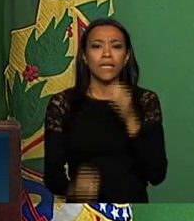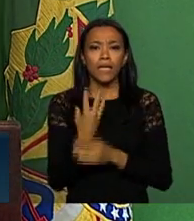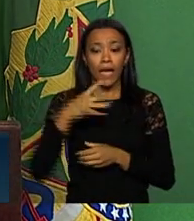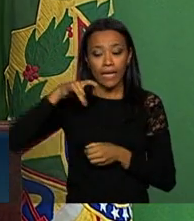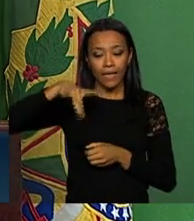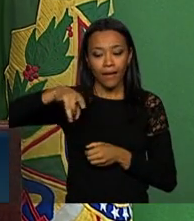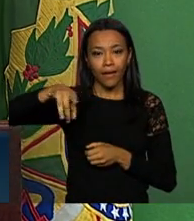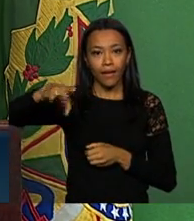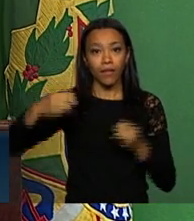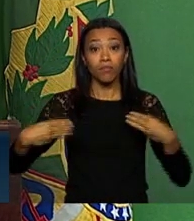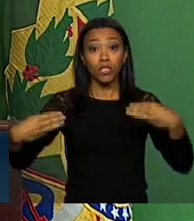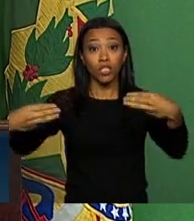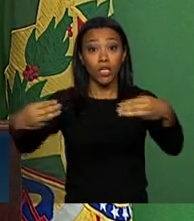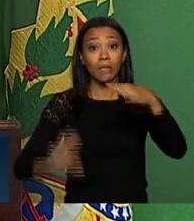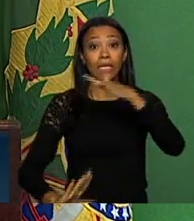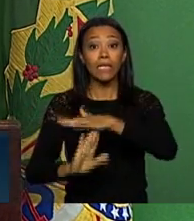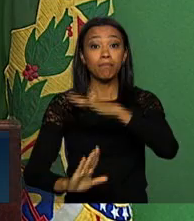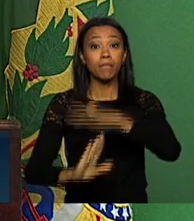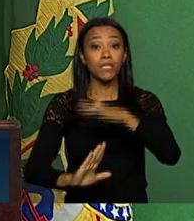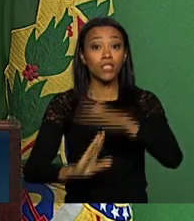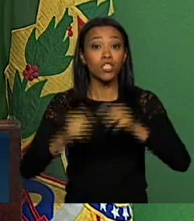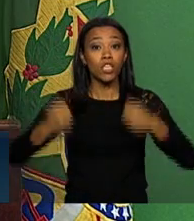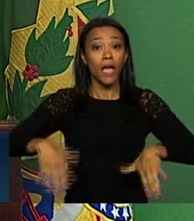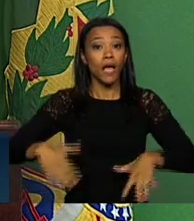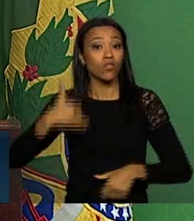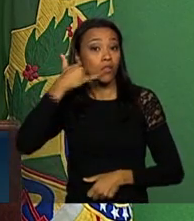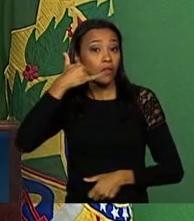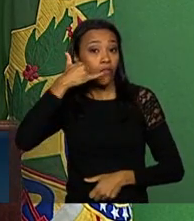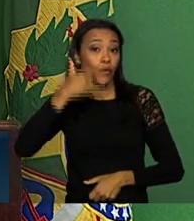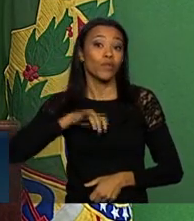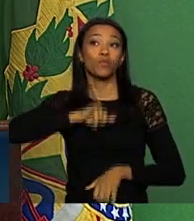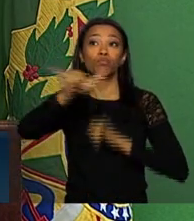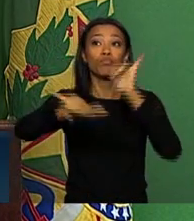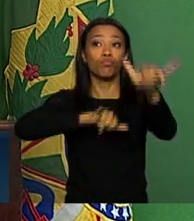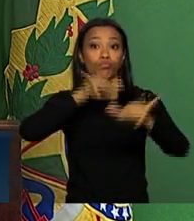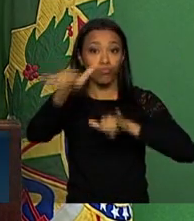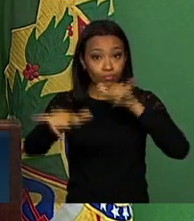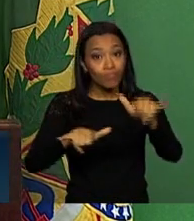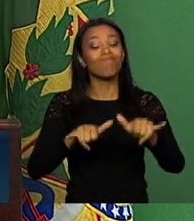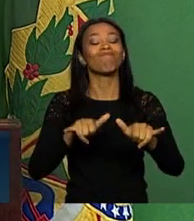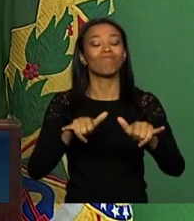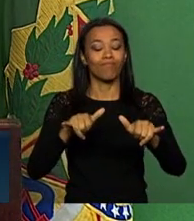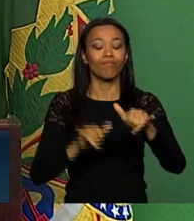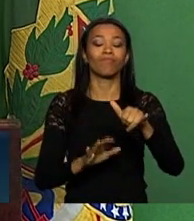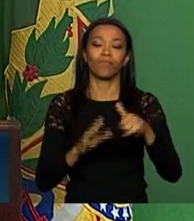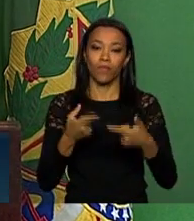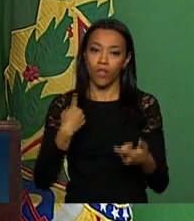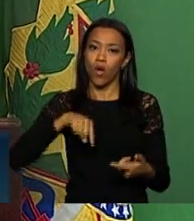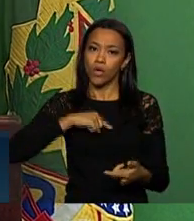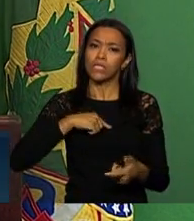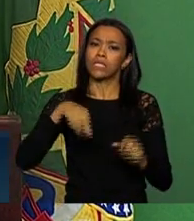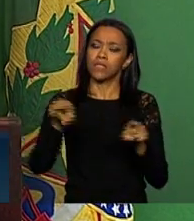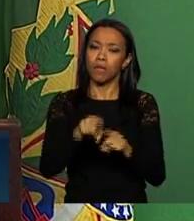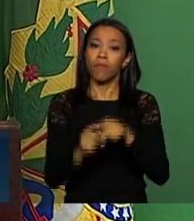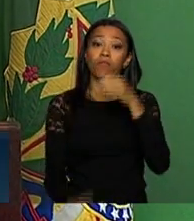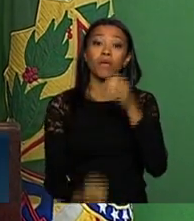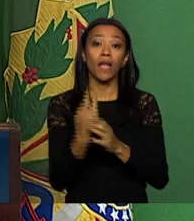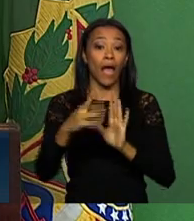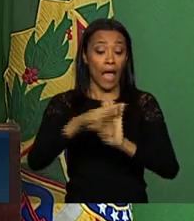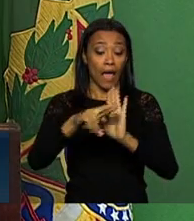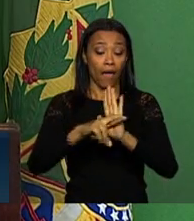Ministérios limites de gasto com telefones passagens e diárias nós vamos definir metas de